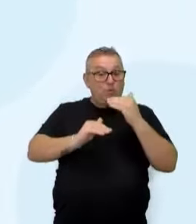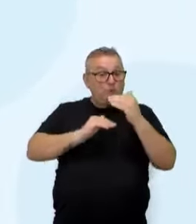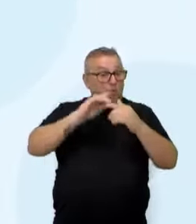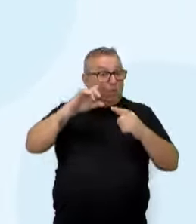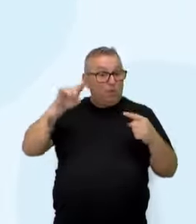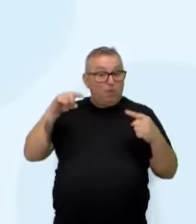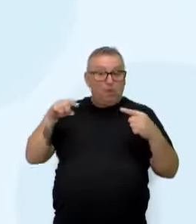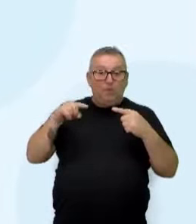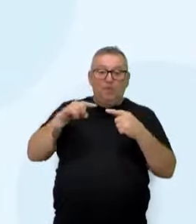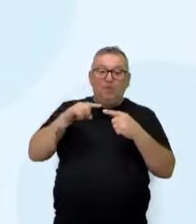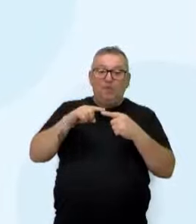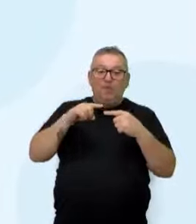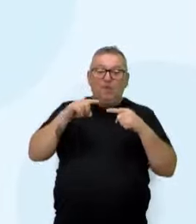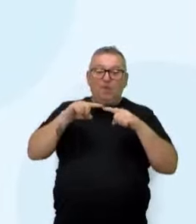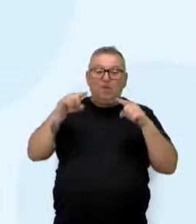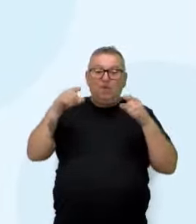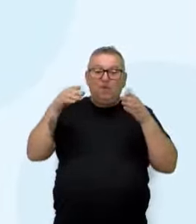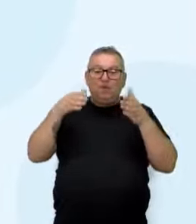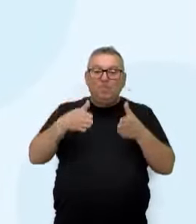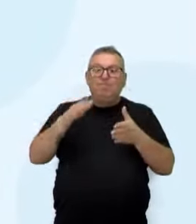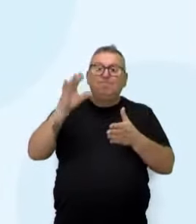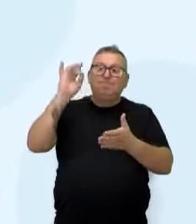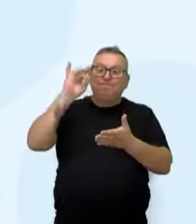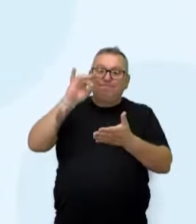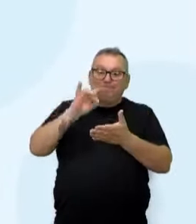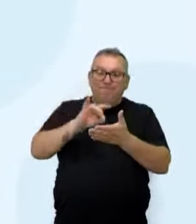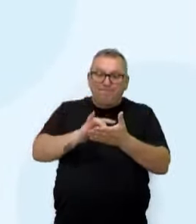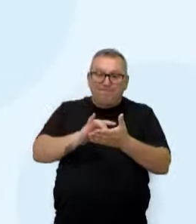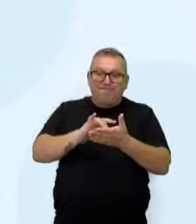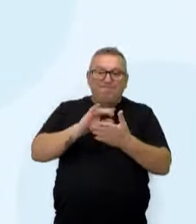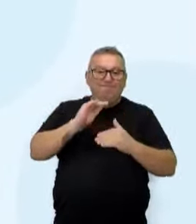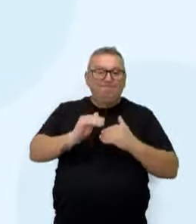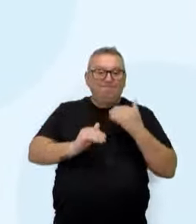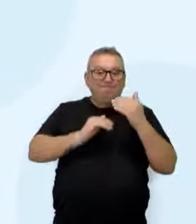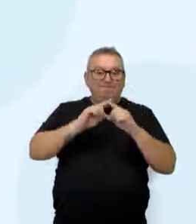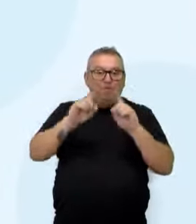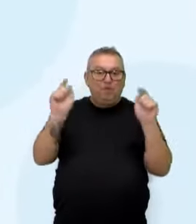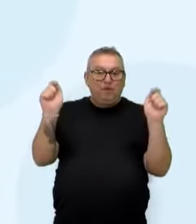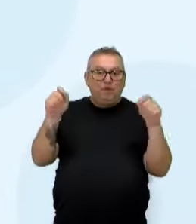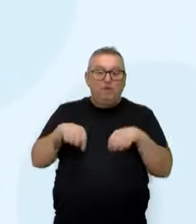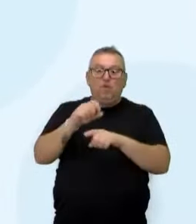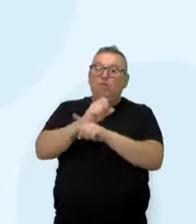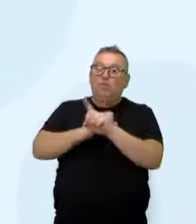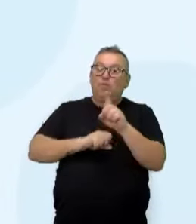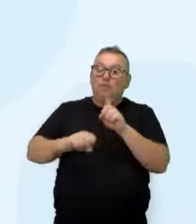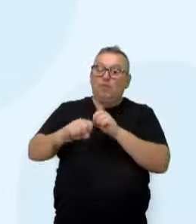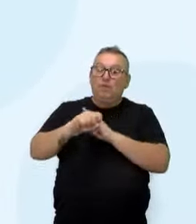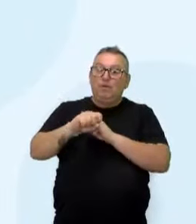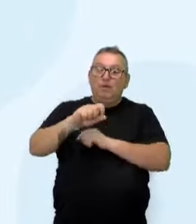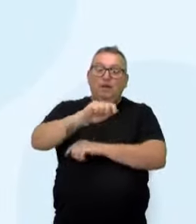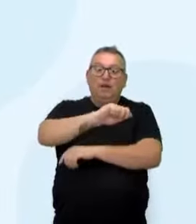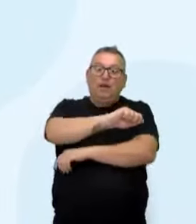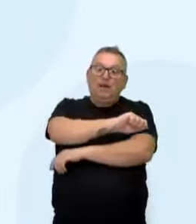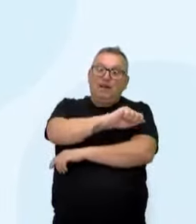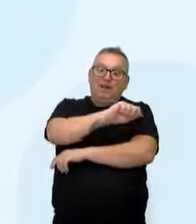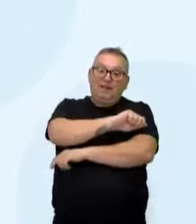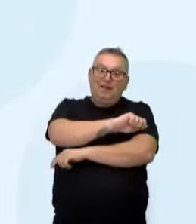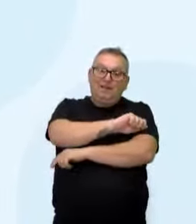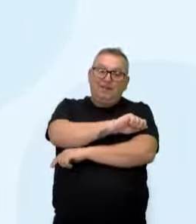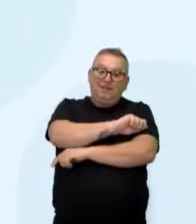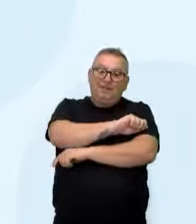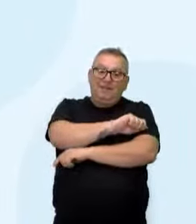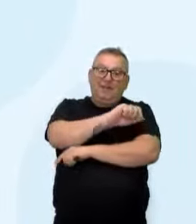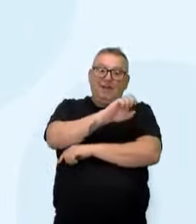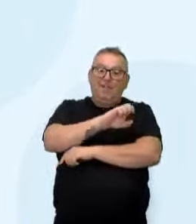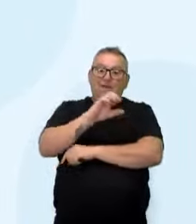trabalho intencional para que haja de fato um foco nesse desenvolvimento das competências socioemocionais para os